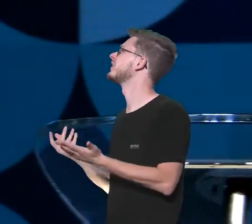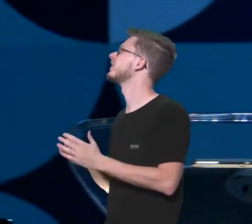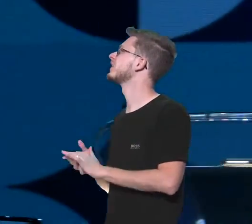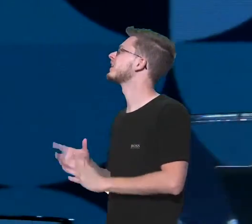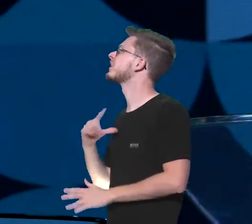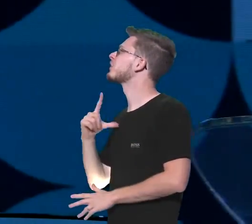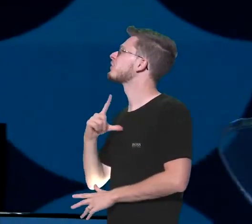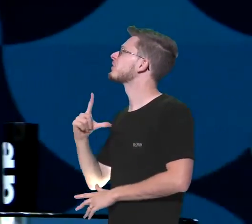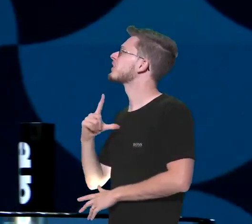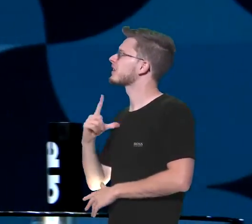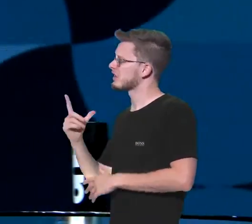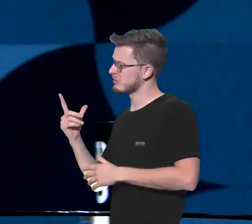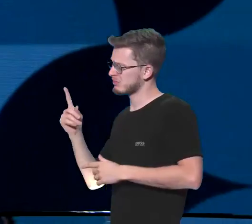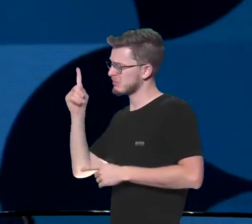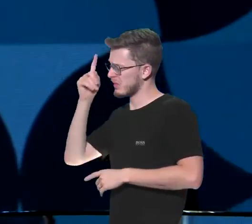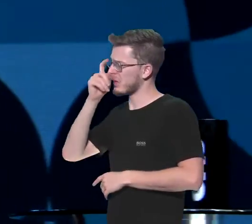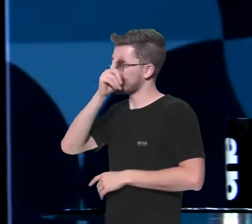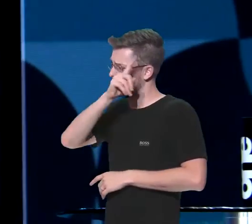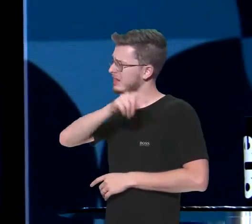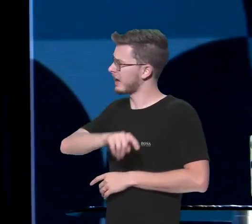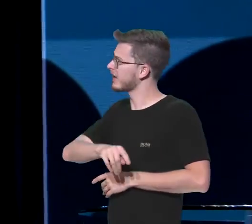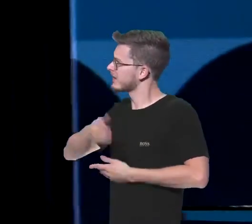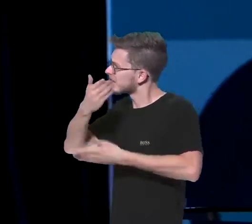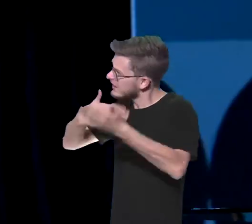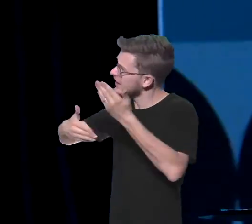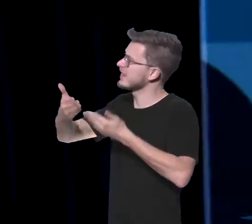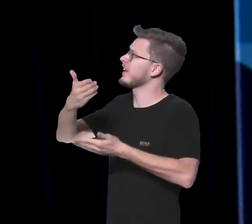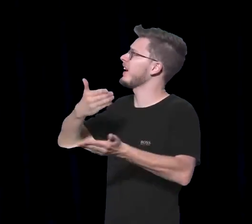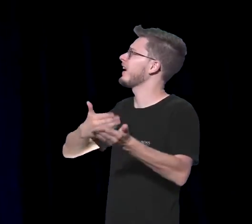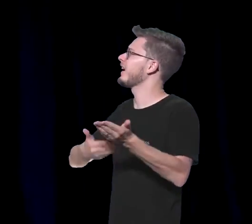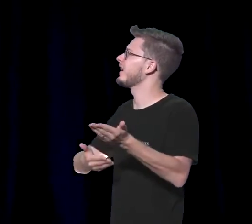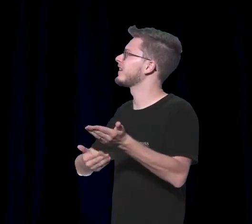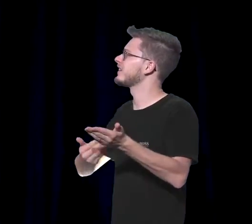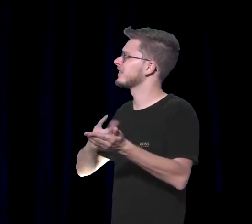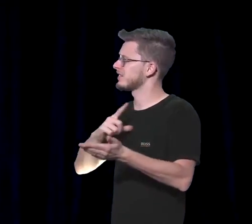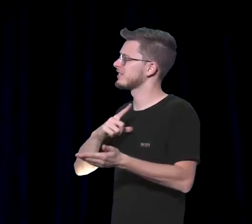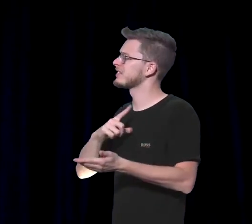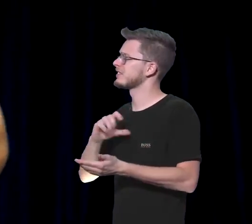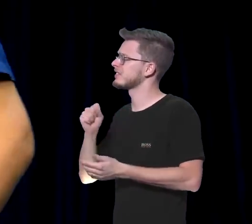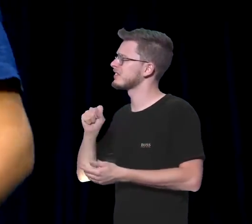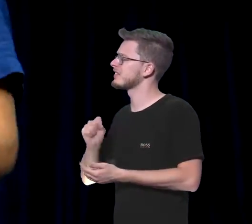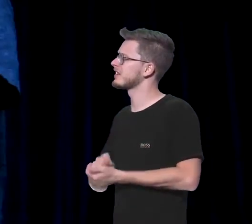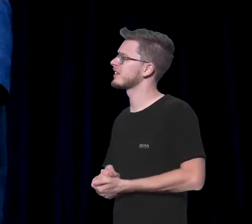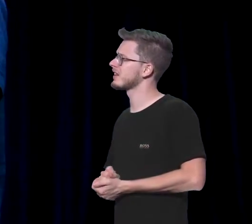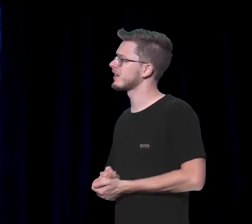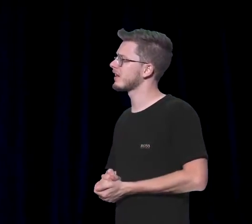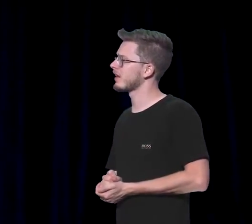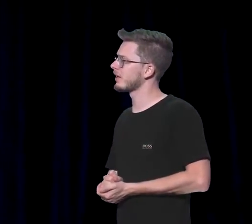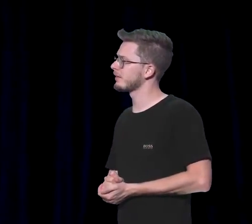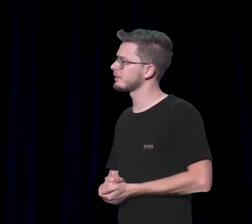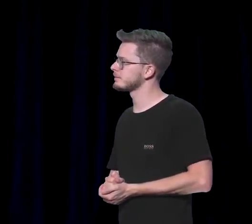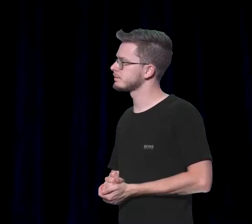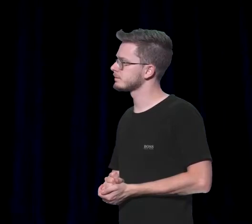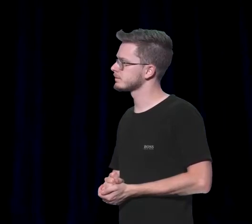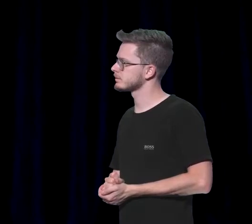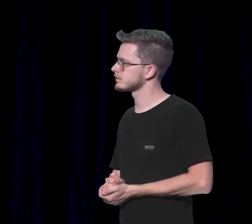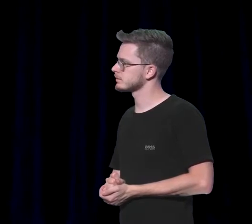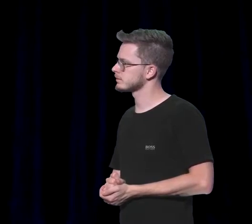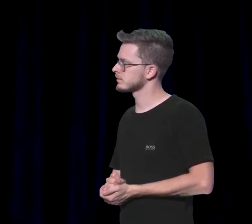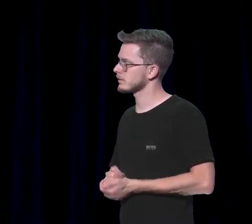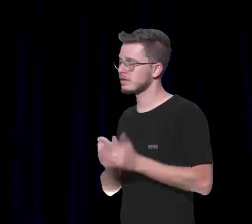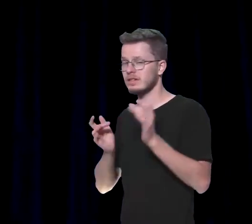Eu tenho sim dificuldade, Senhor. Eu tenho. Jesus termina o texto falando